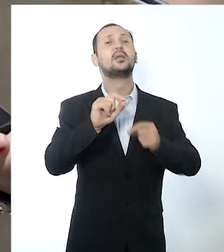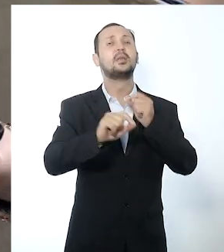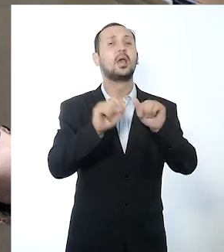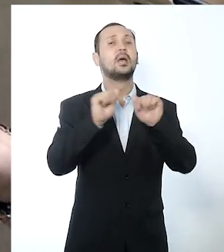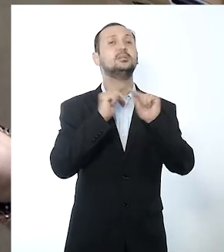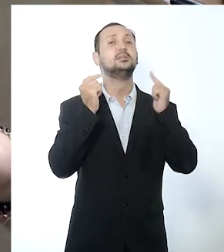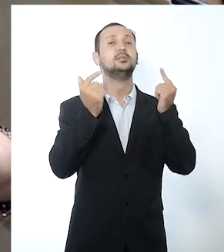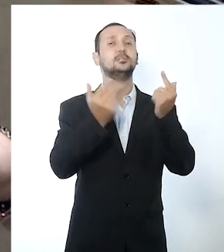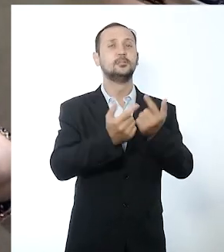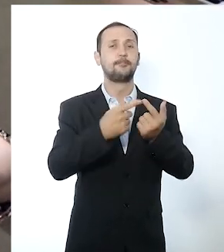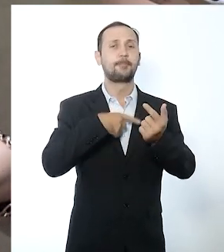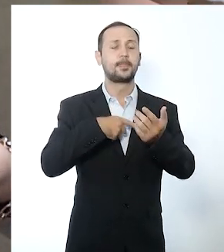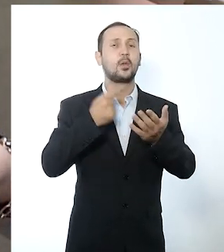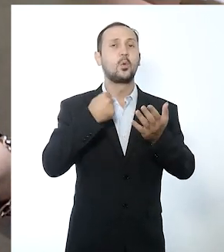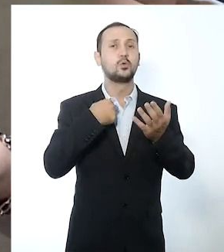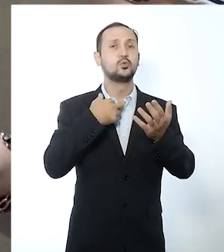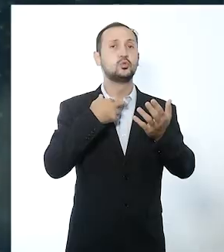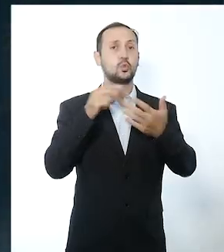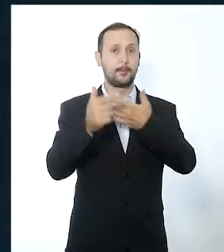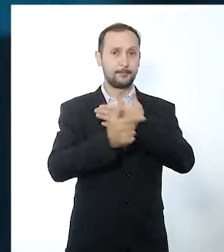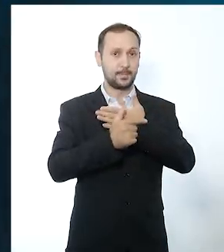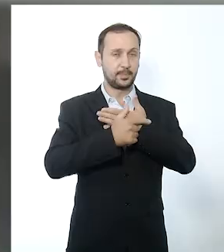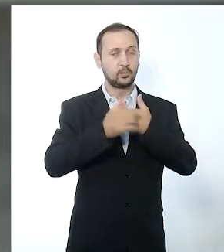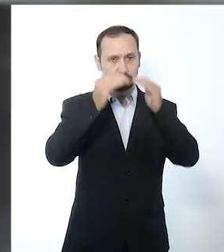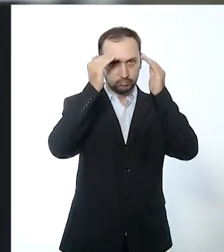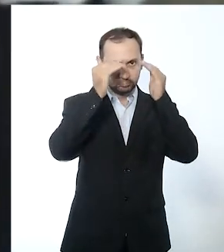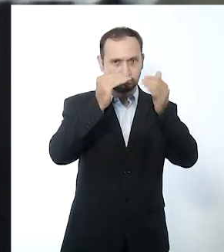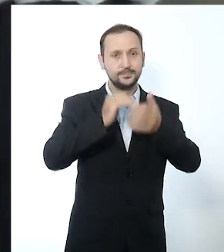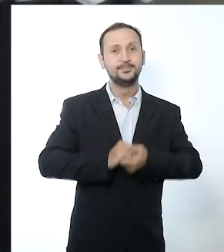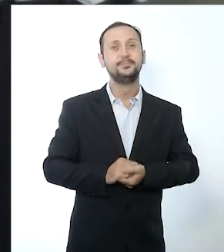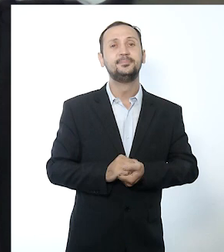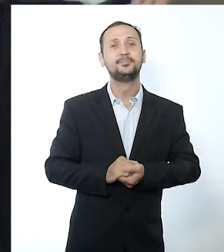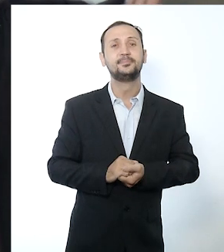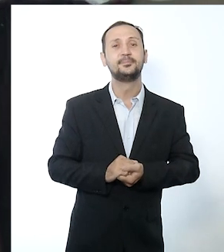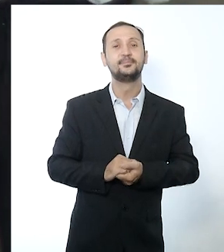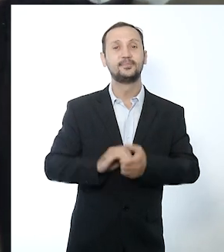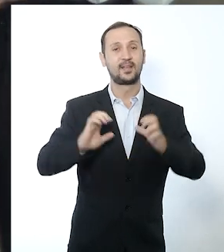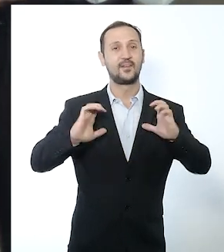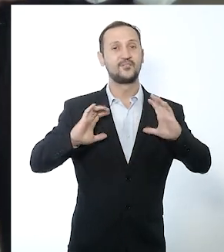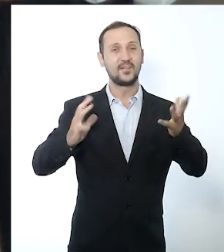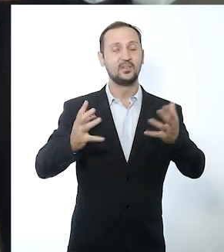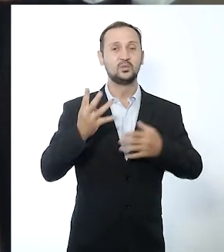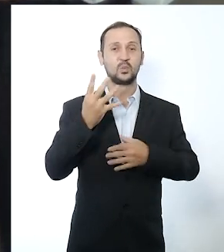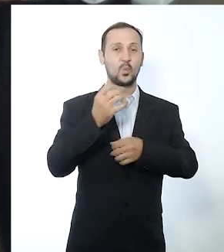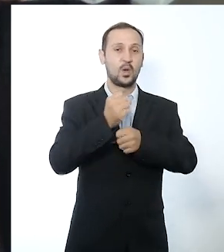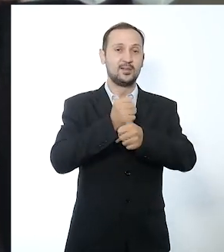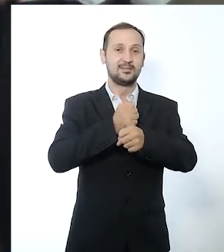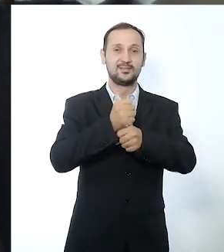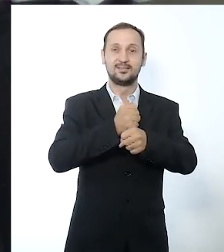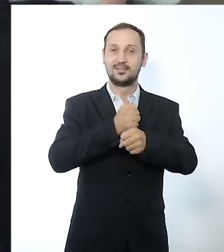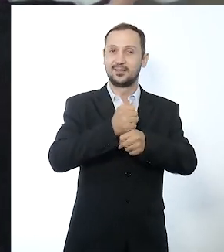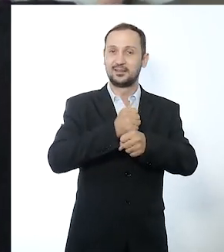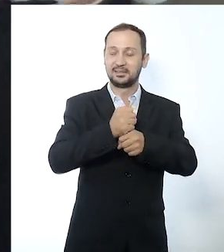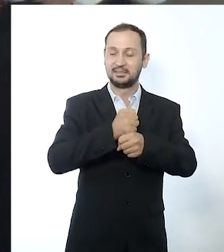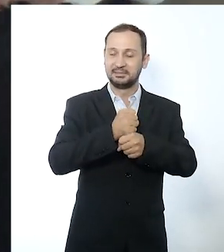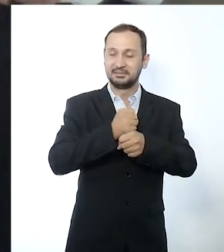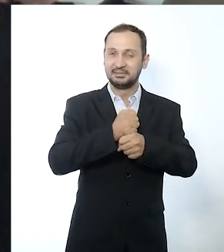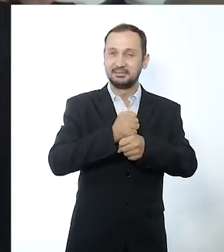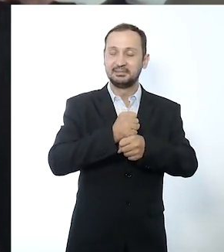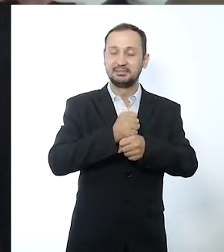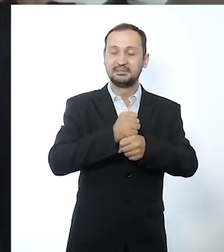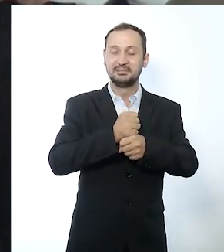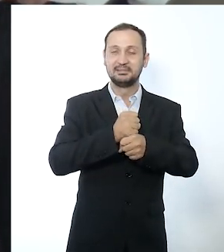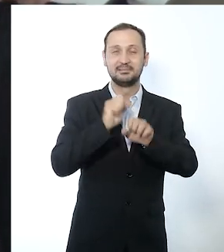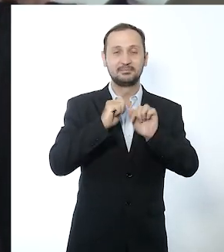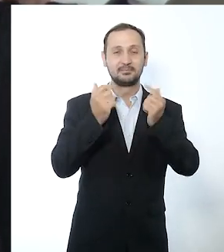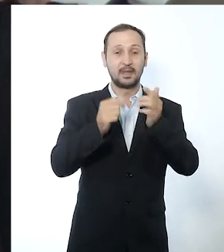Assembleia Legislativa está cumprindo a sua missão. A festa dos 40 anos da Alemes, em comemoração à